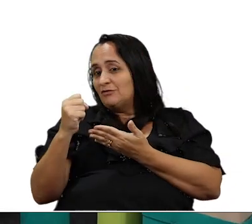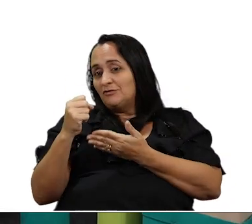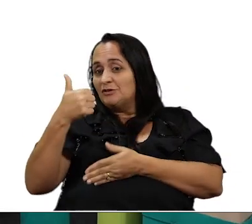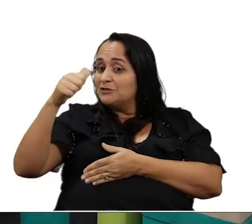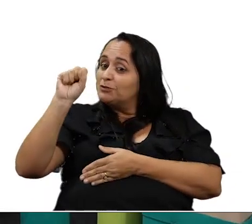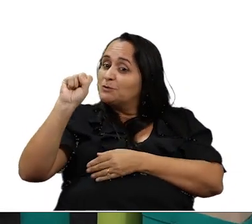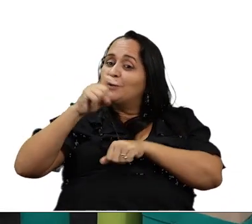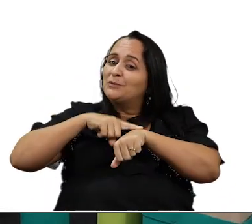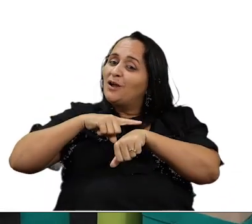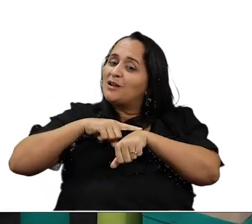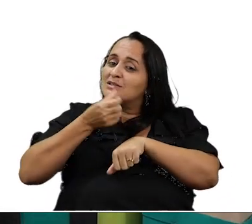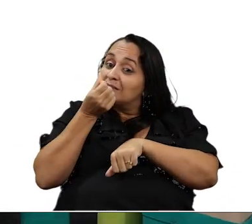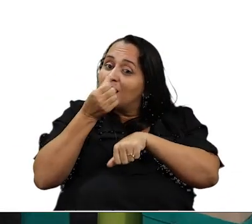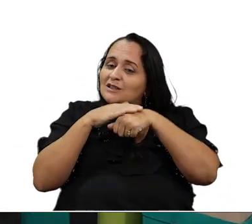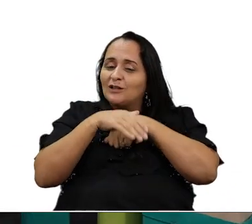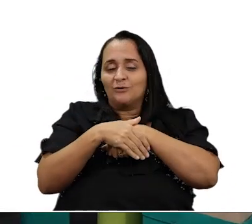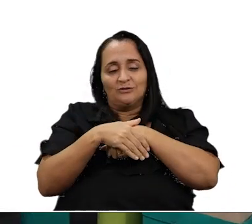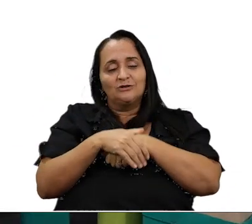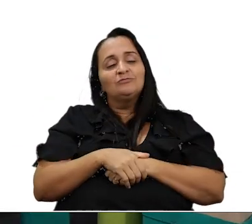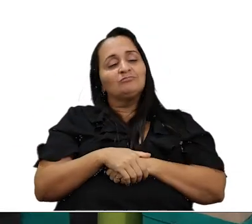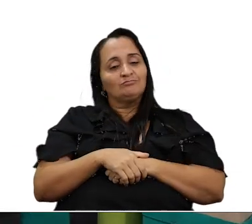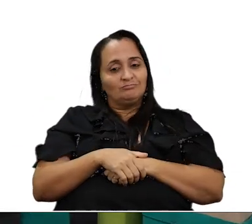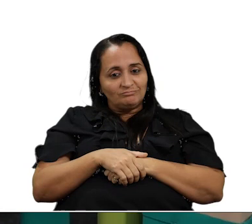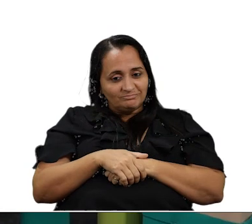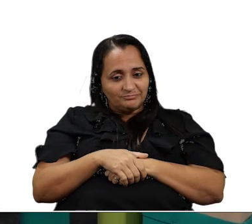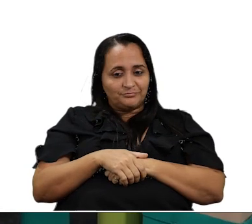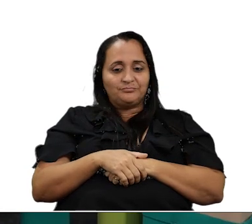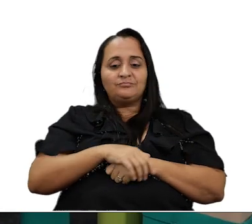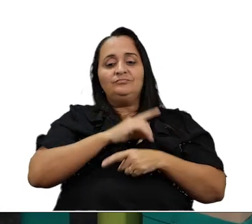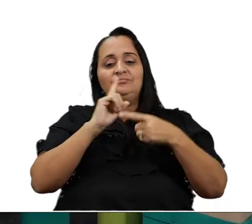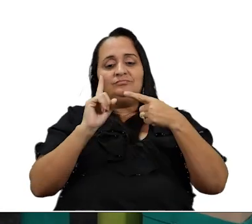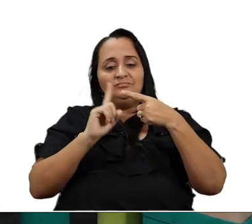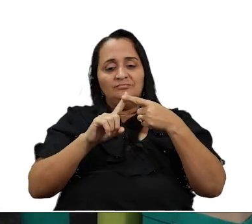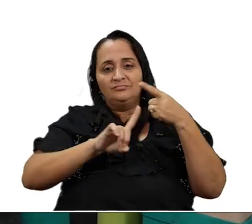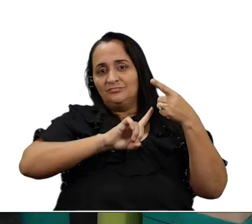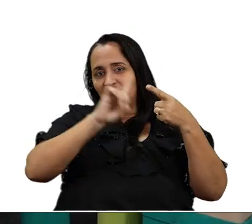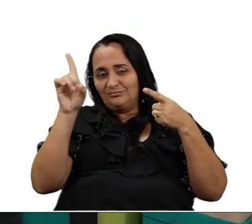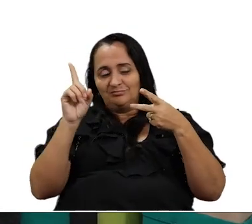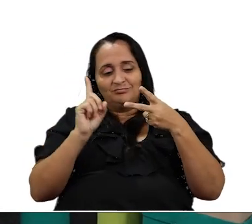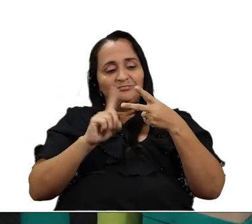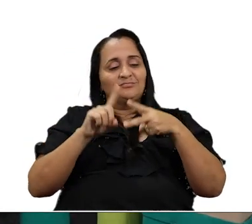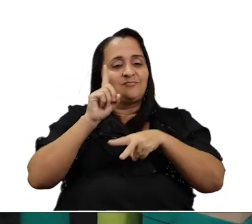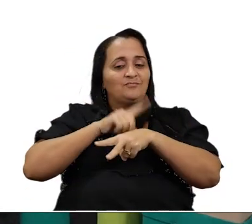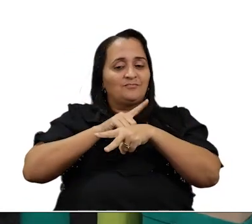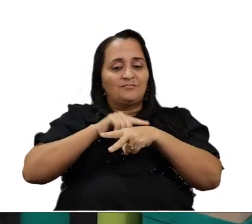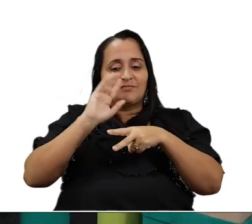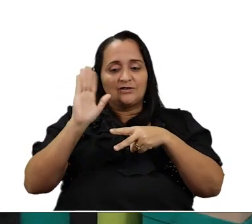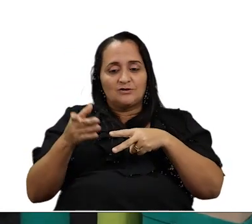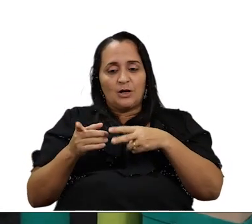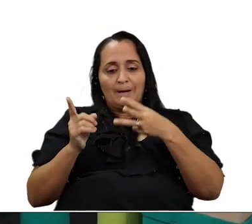bom? Então, já localizamos a data e o horário. Agora, vou fazer uma